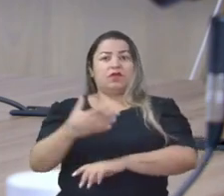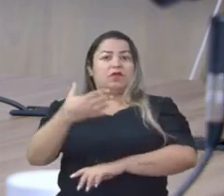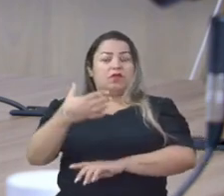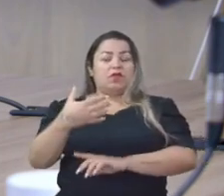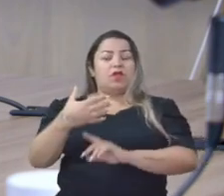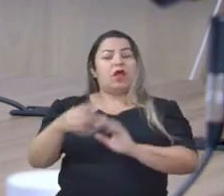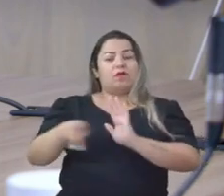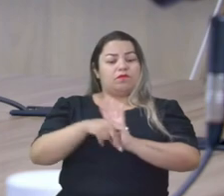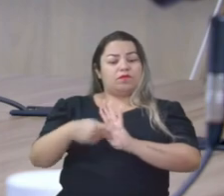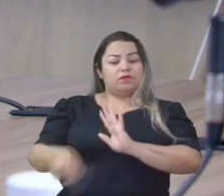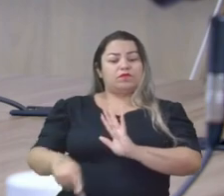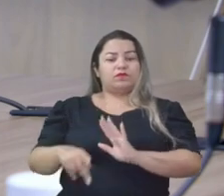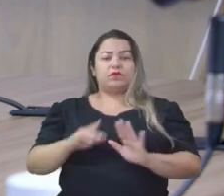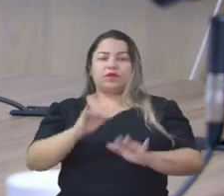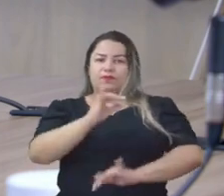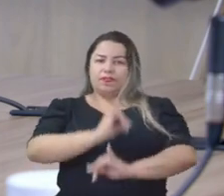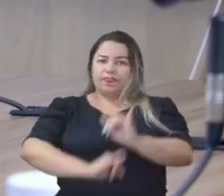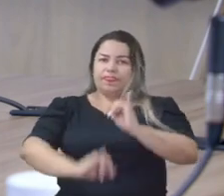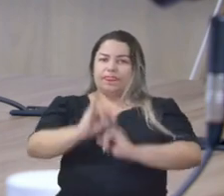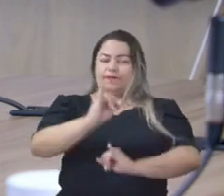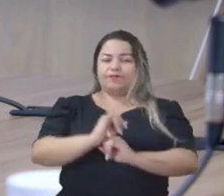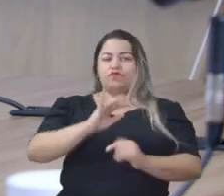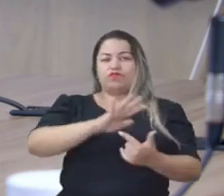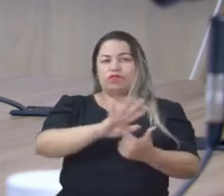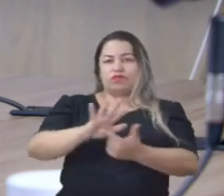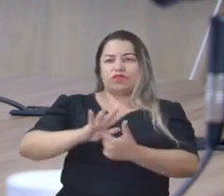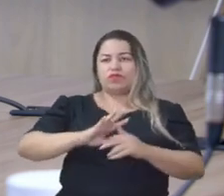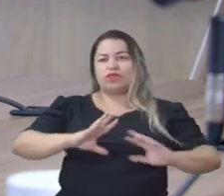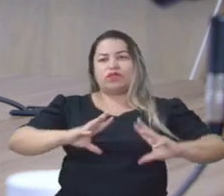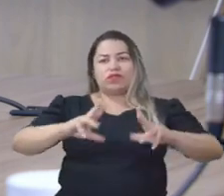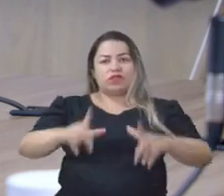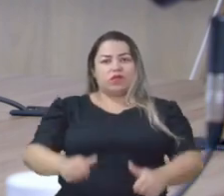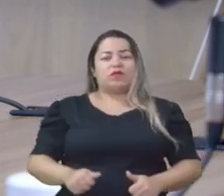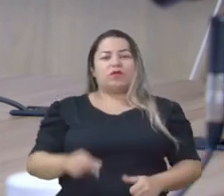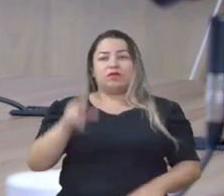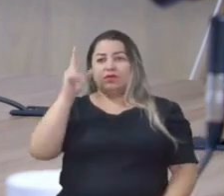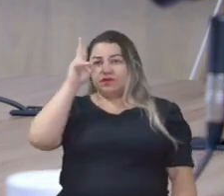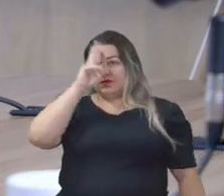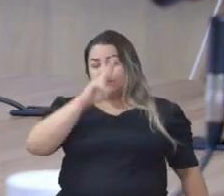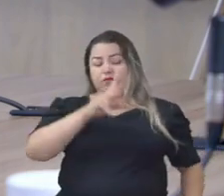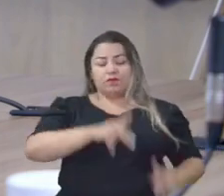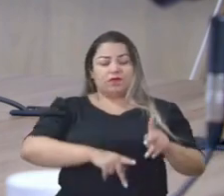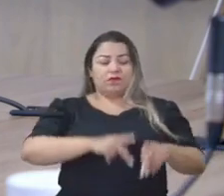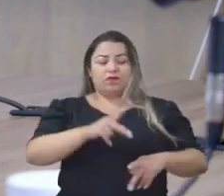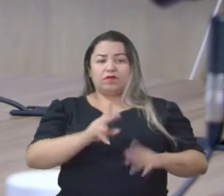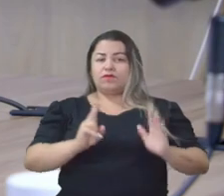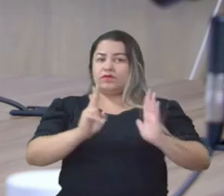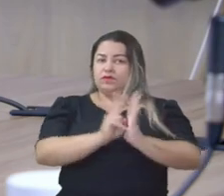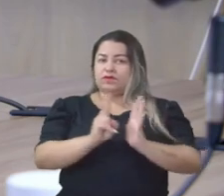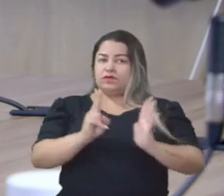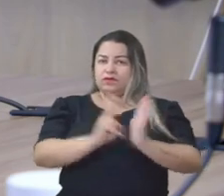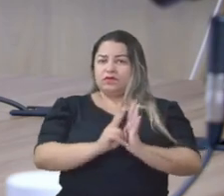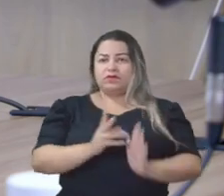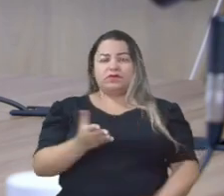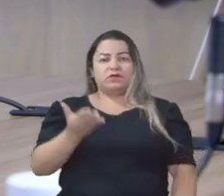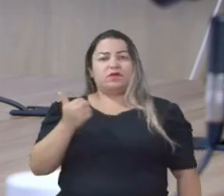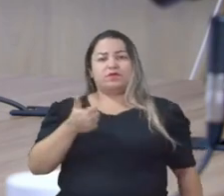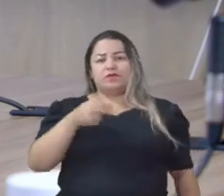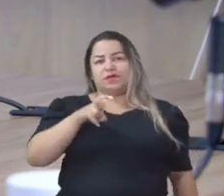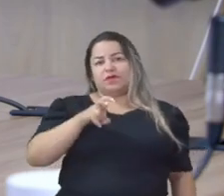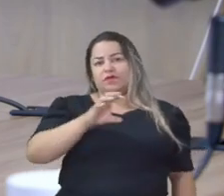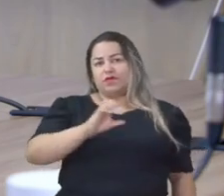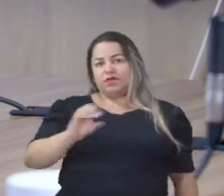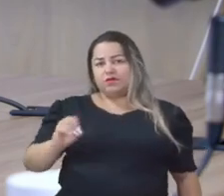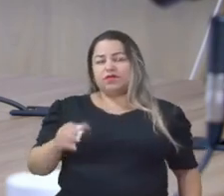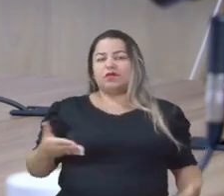propriamente a internet, para também demonstrar todo esse histórico apagado dos povos indígenas desde 1500 até